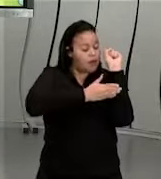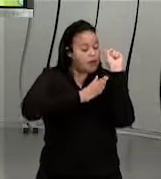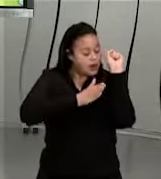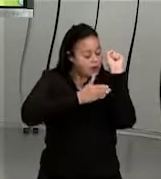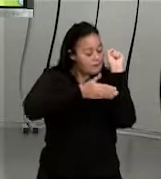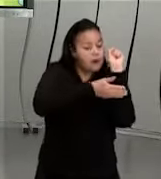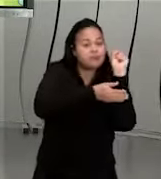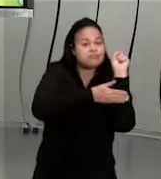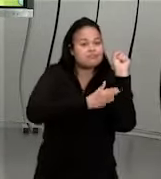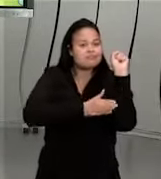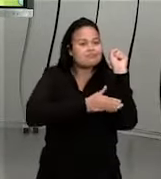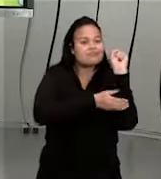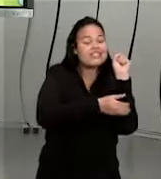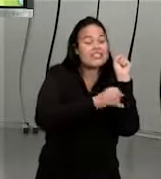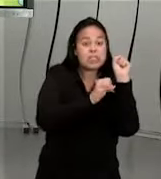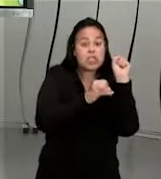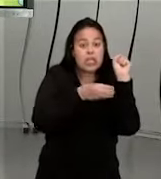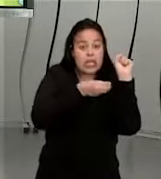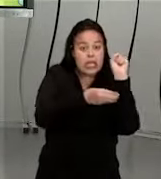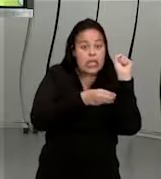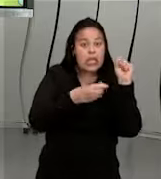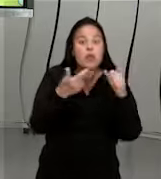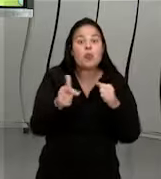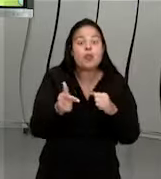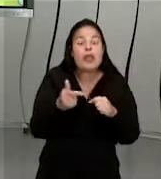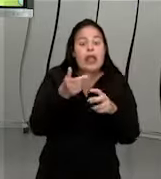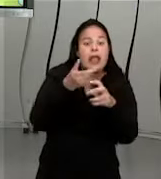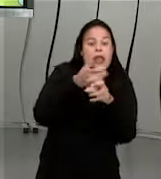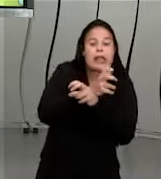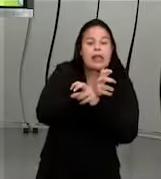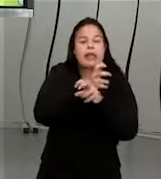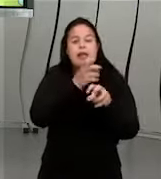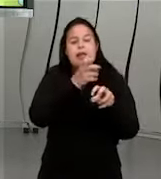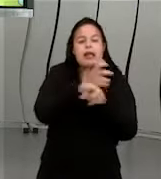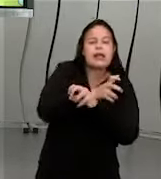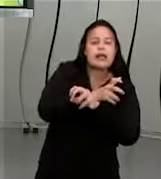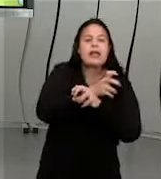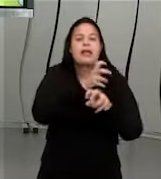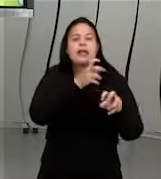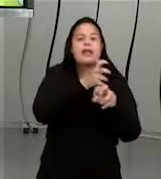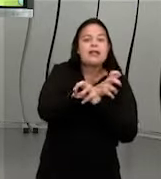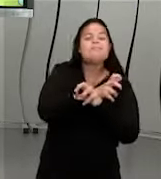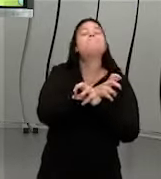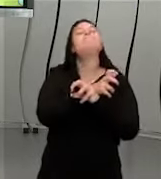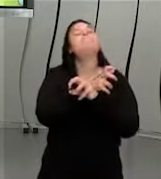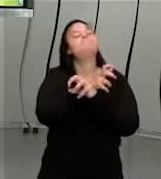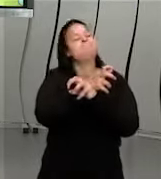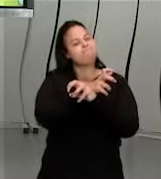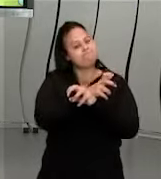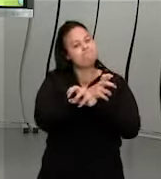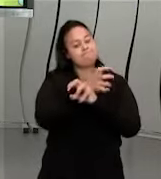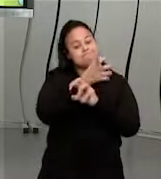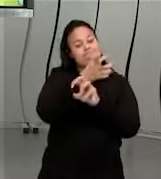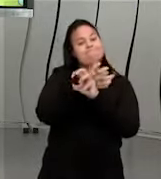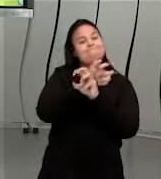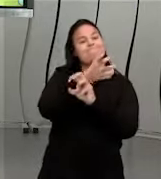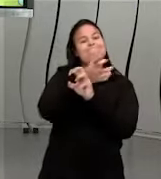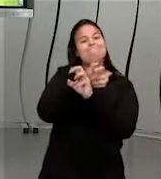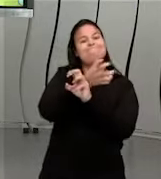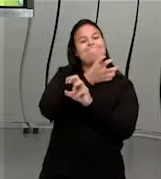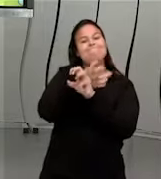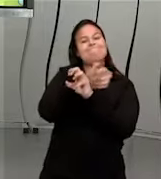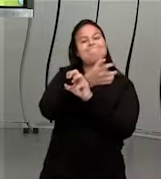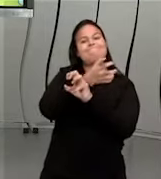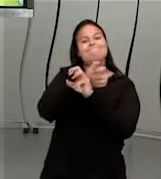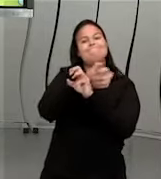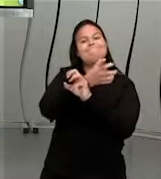cartilagem, a gente ia ter uma interação osso com osso. O osso é uma estrutura rígida, firme. Osso com osso iria